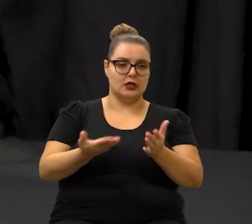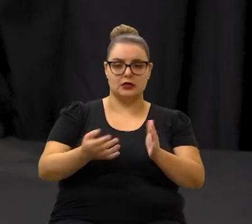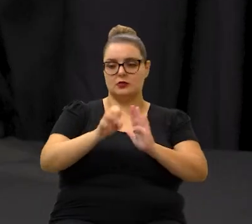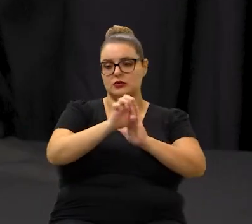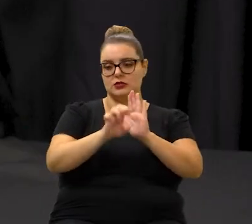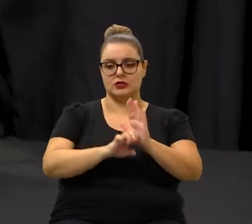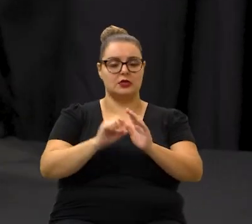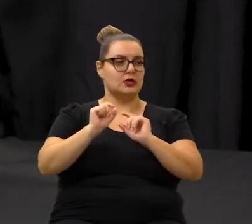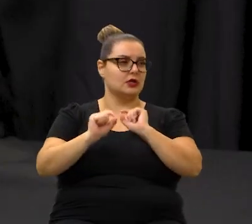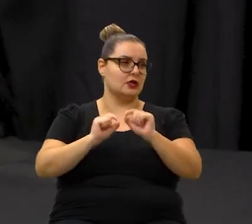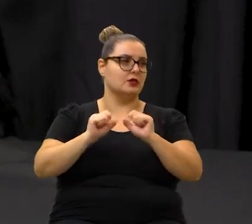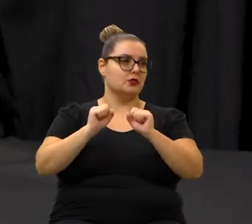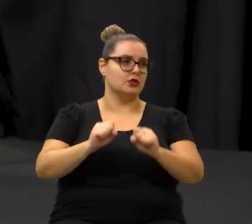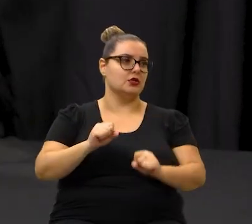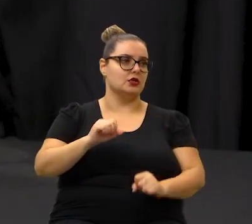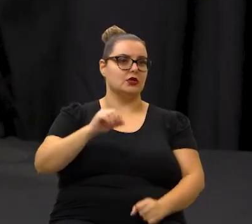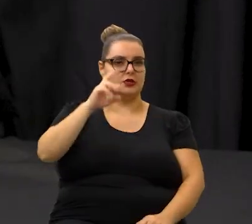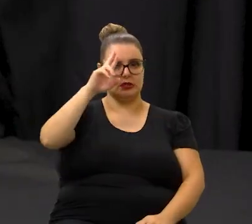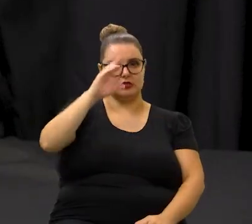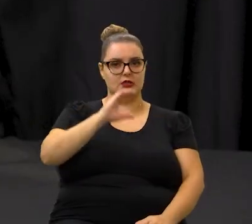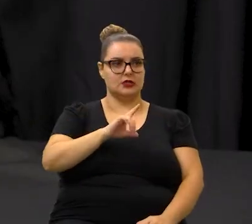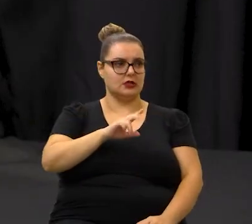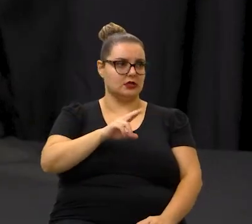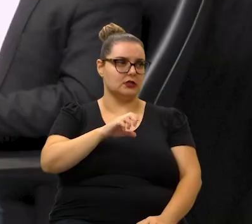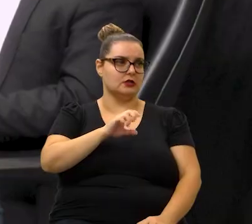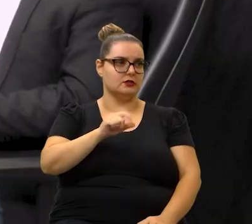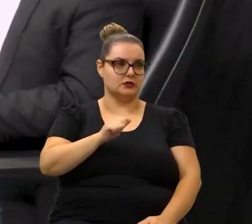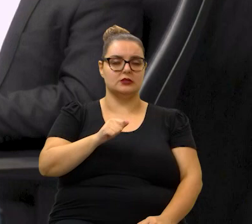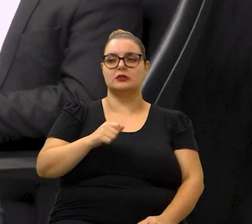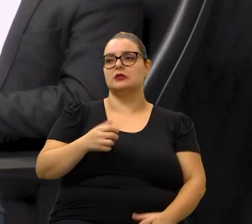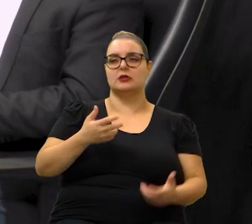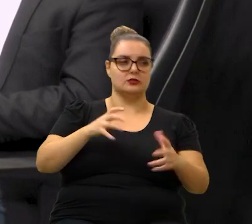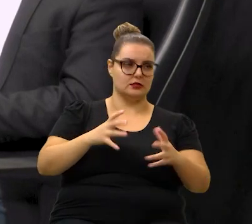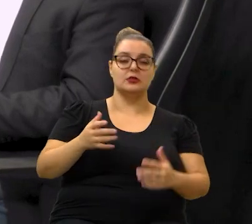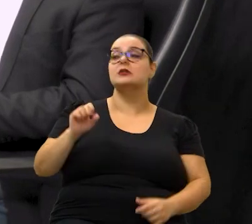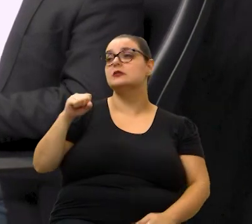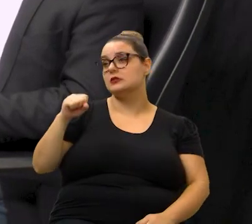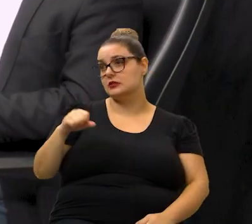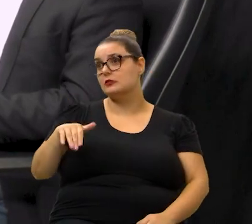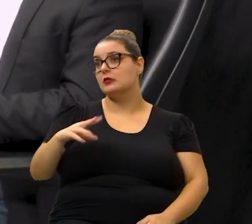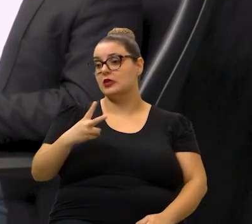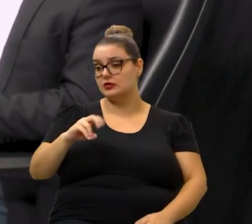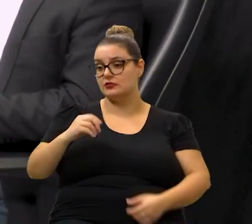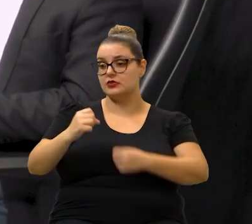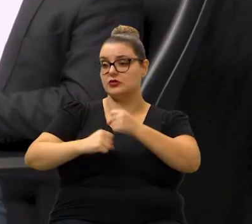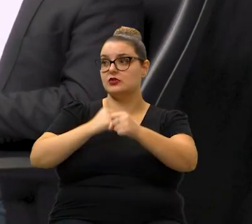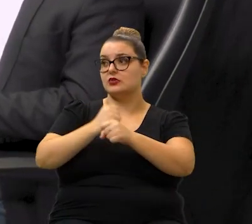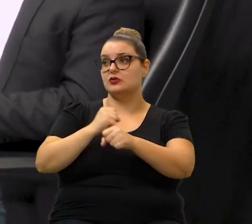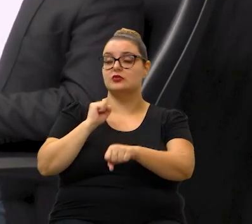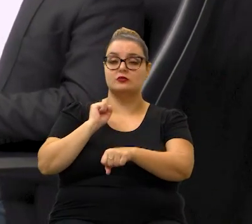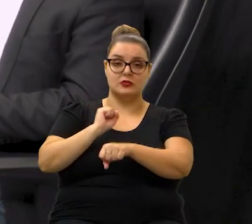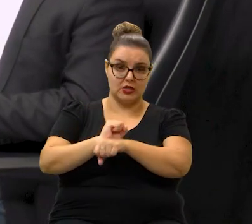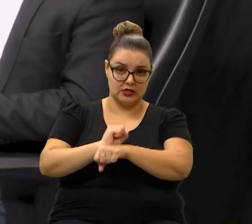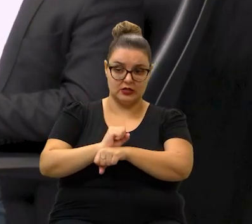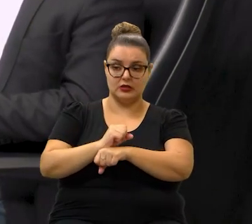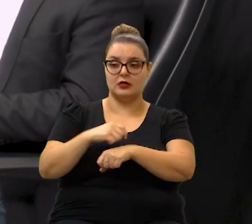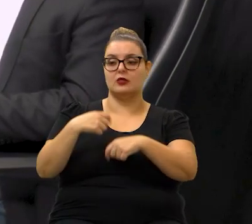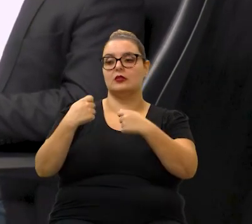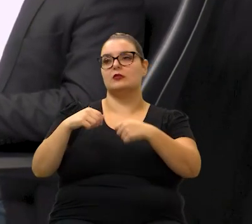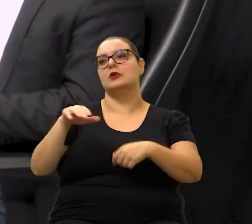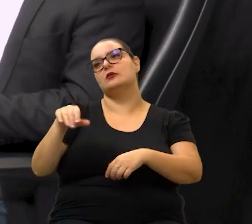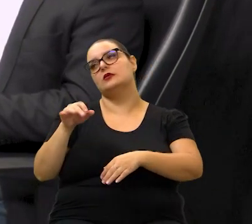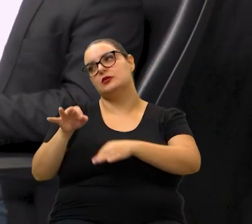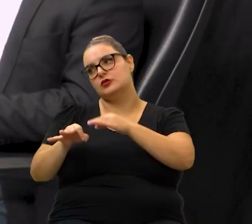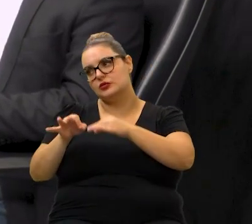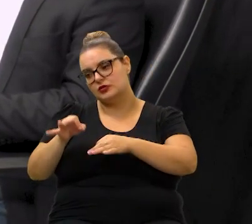estatuto quem poderia era a dona Cleusa mas ela não queria mais era is e como já fazia quase 20 anos que estava parado então eu tive que acionar